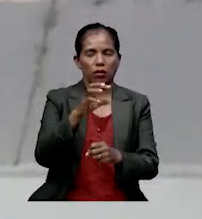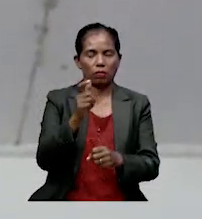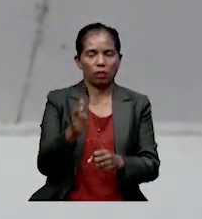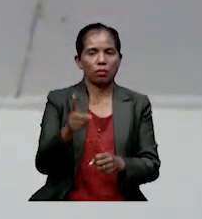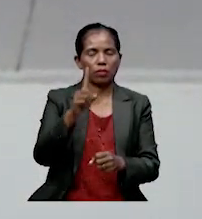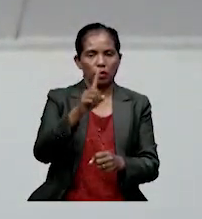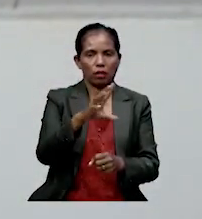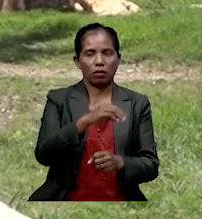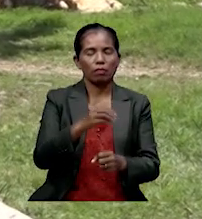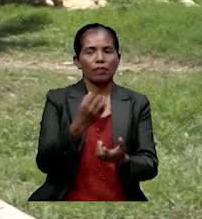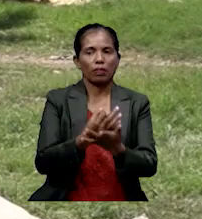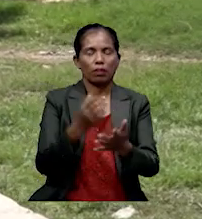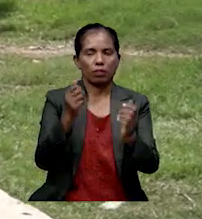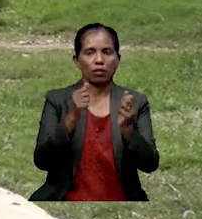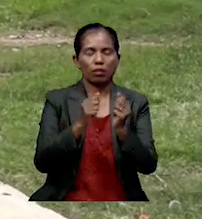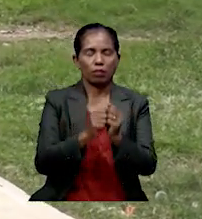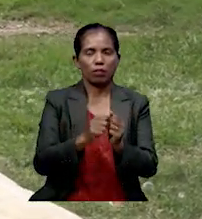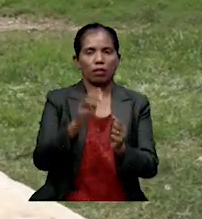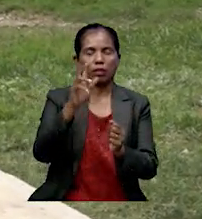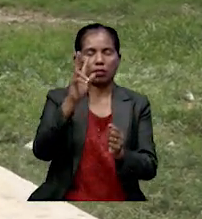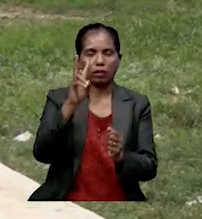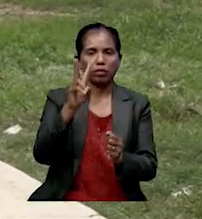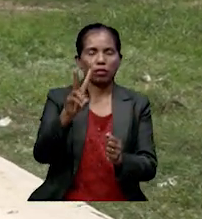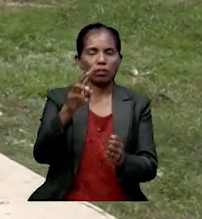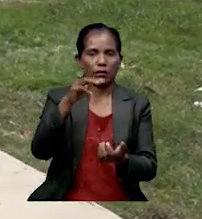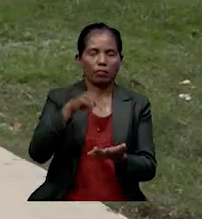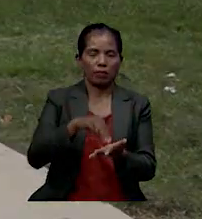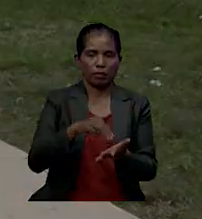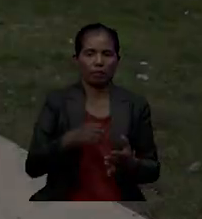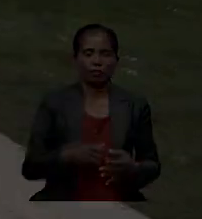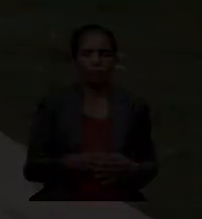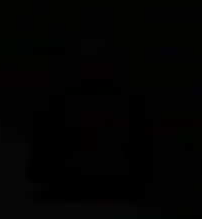Homontante Tokon Rua Liu. Laura Xavier, Dilma Suzeti, Jemen.